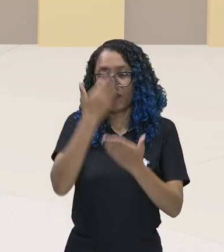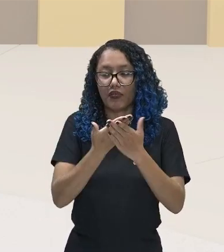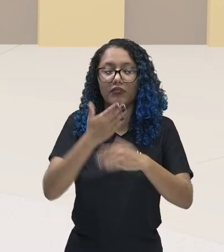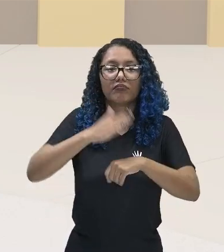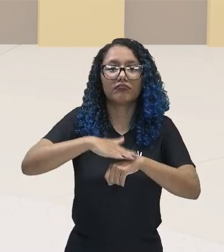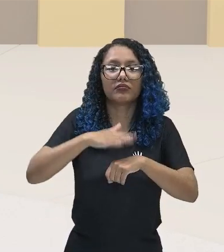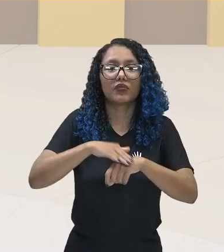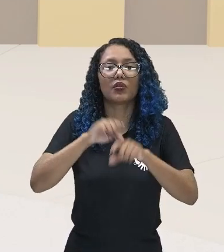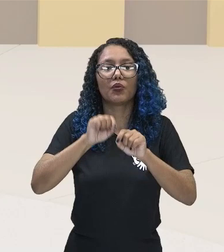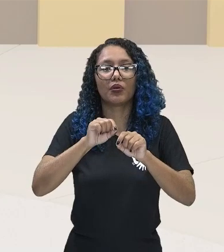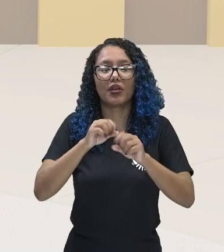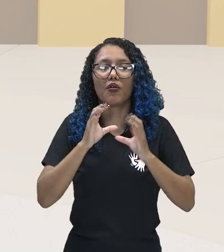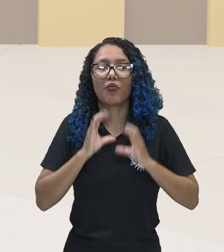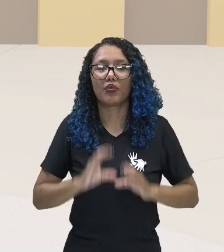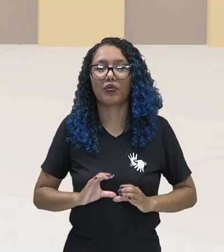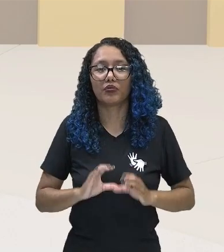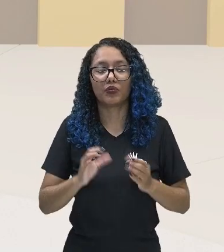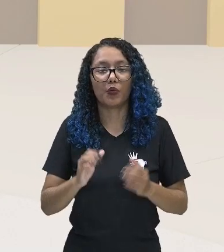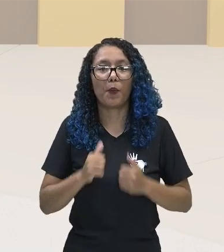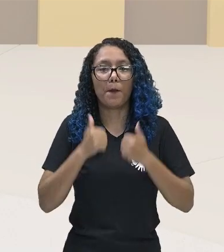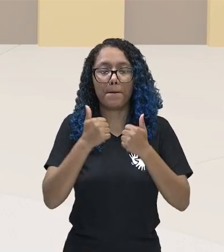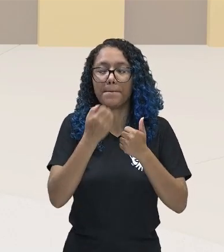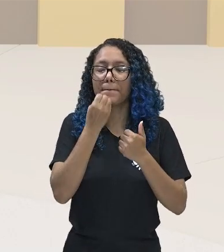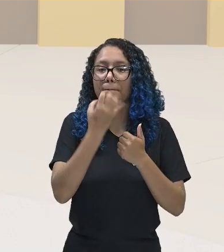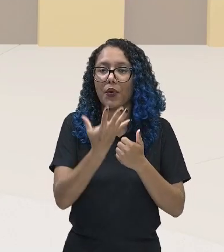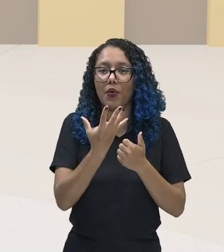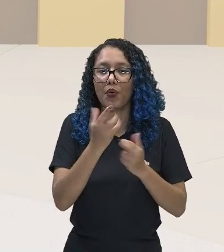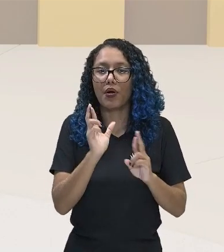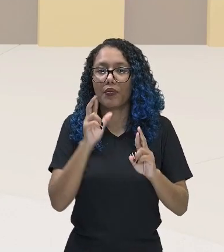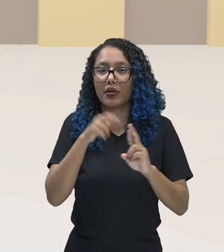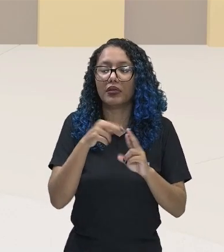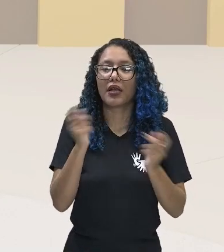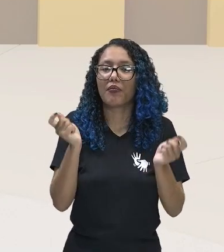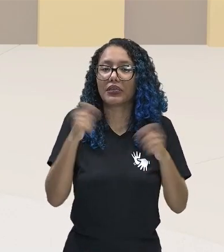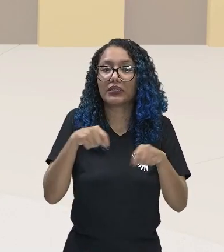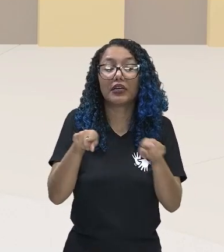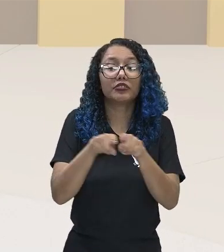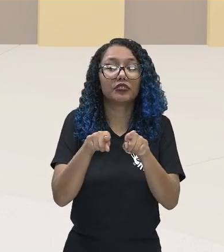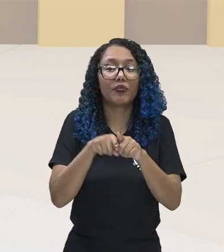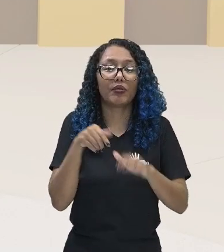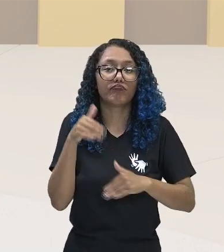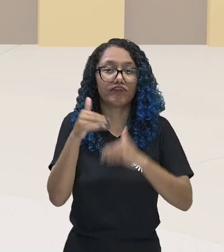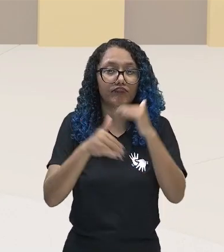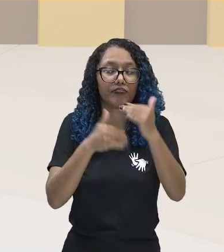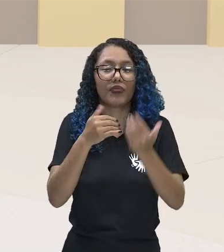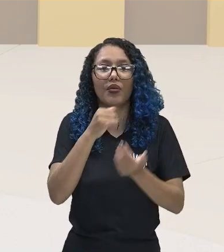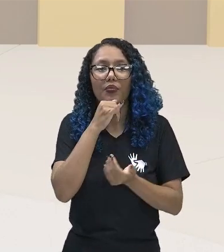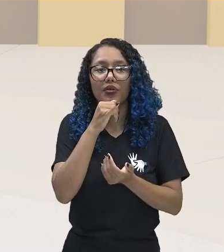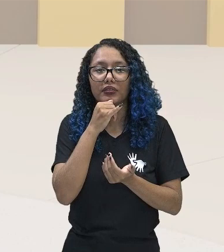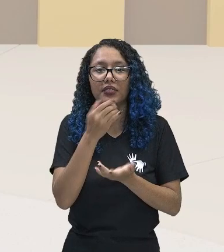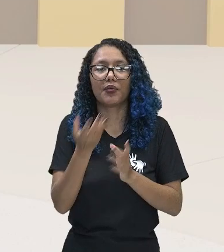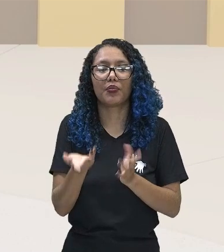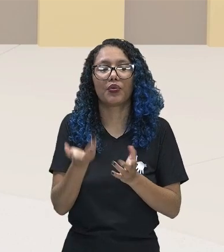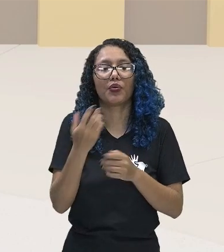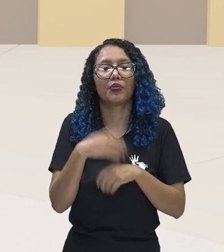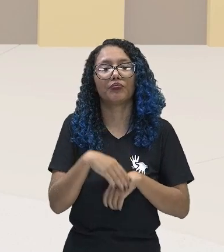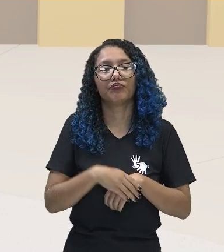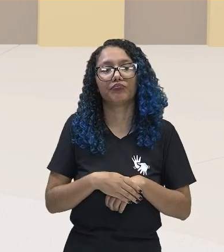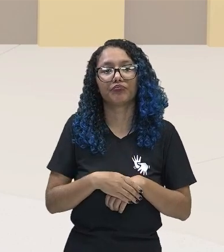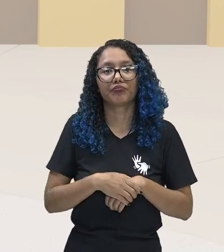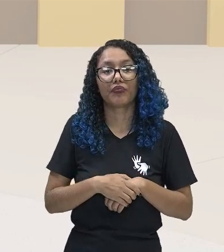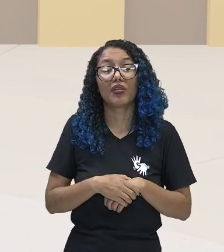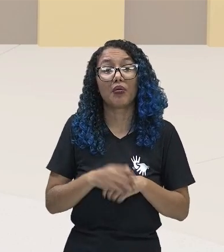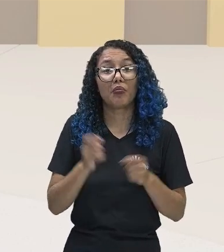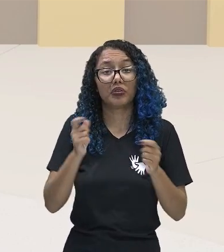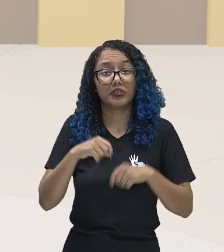com relação às próprias capacidades e desempenho. Então, inclui as convicções de saber e conseguir fazer